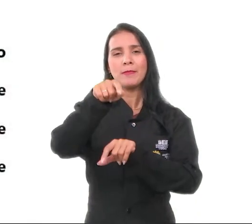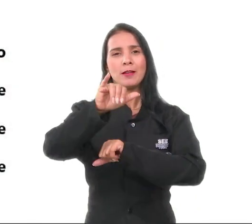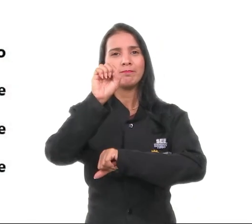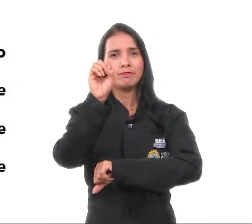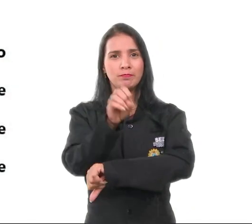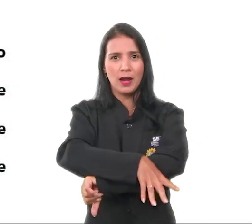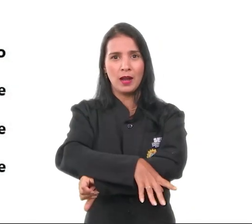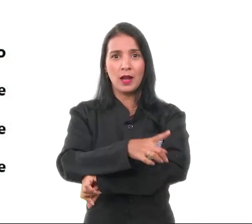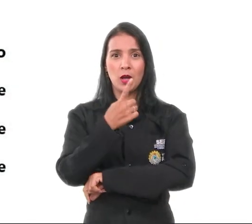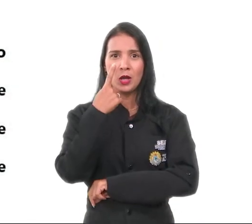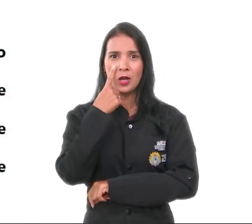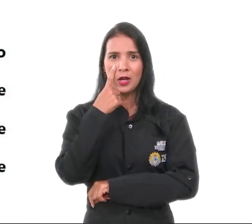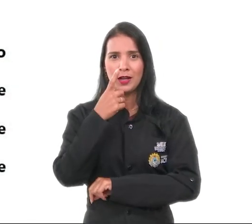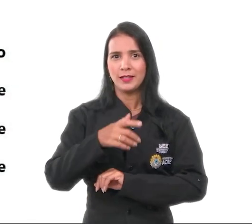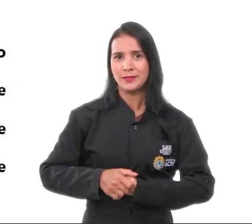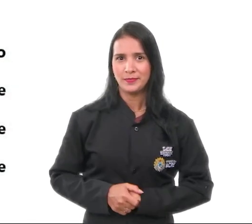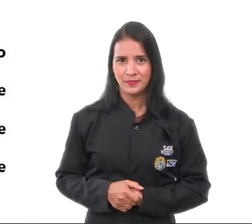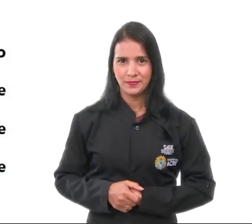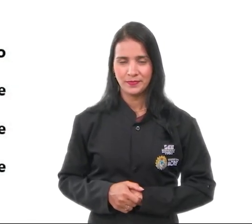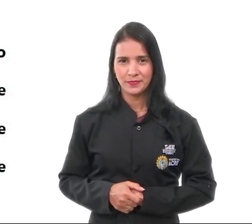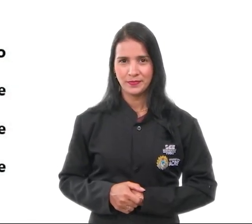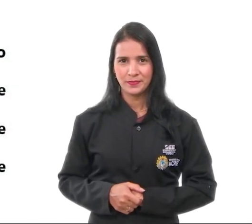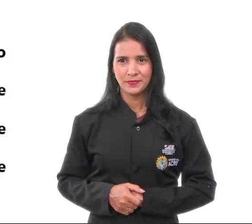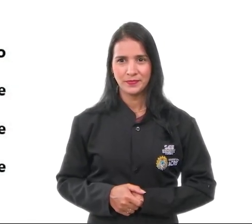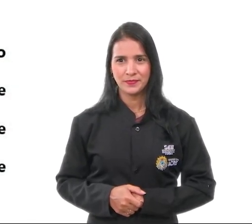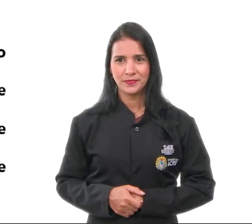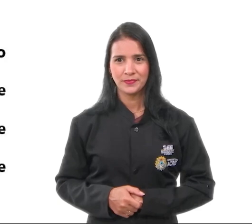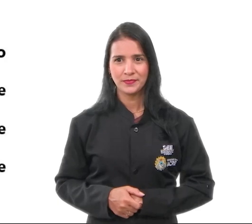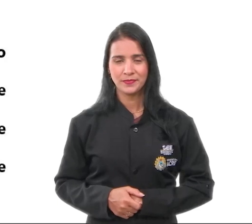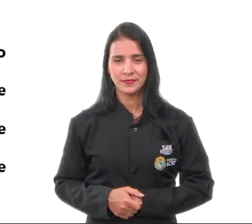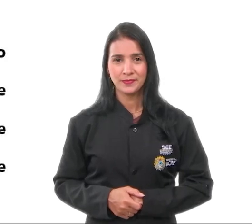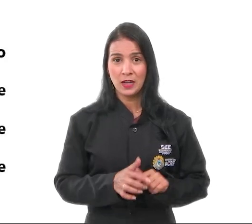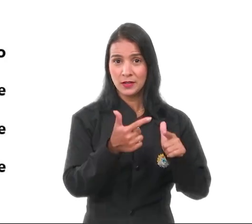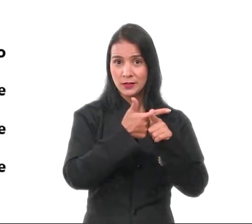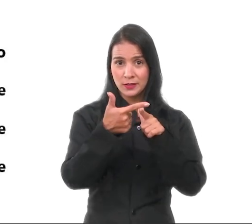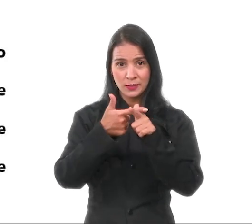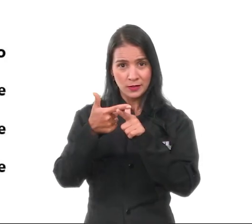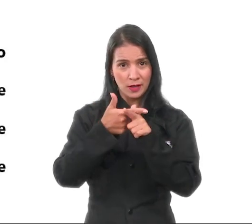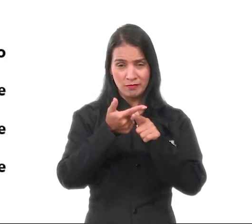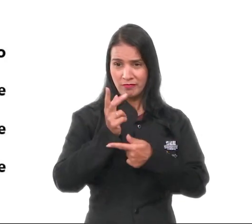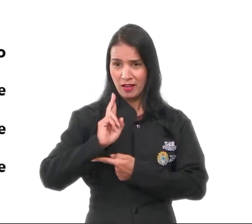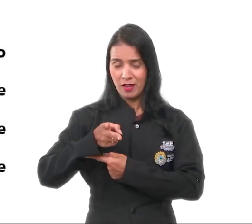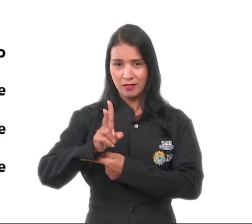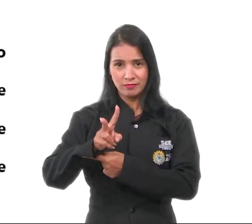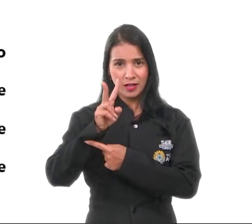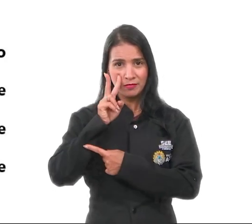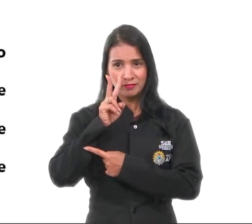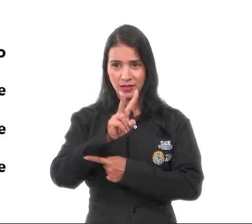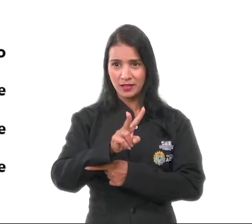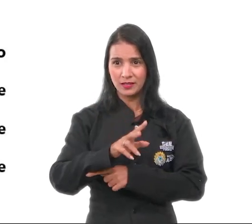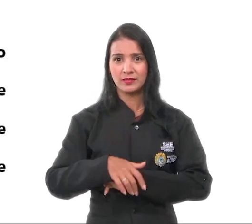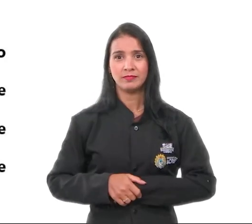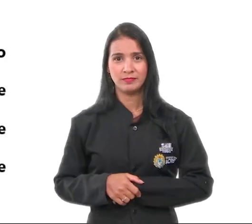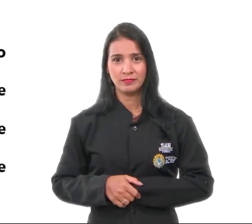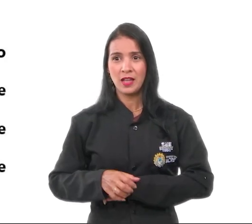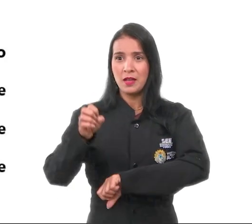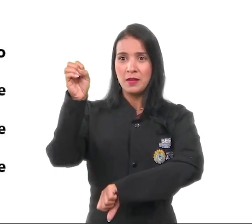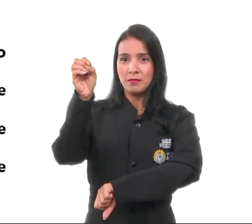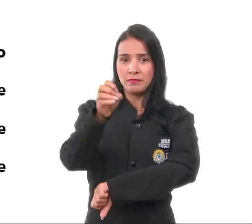Vamos visualizar novamente? Então, nós temos aqui, quais são os problemas frequentes?